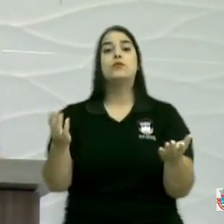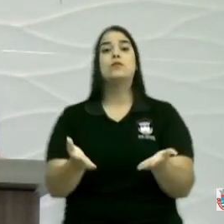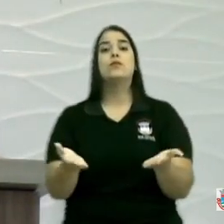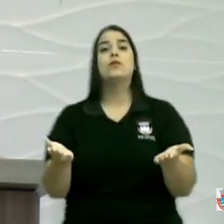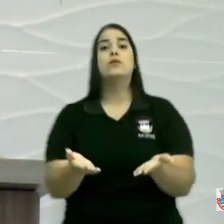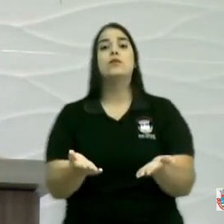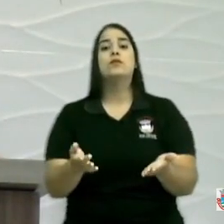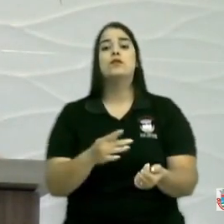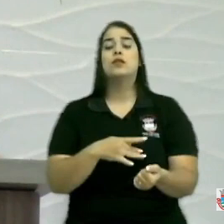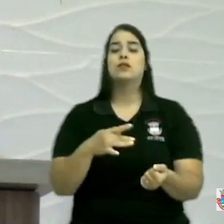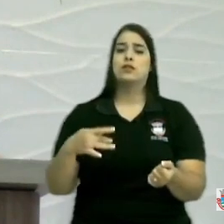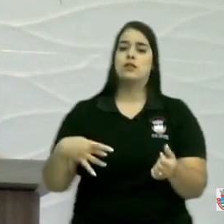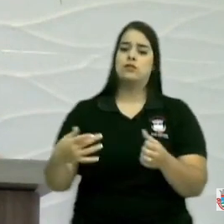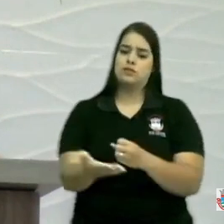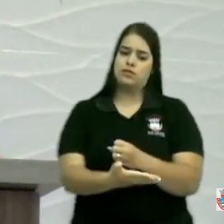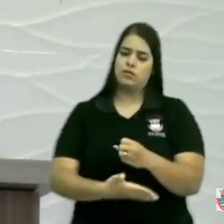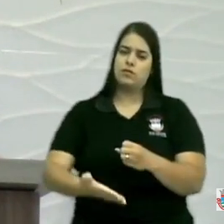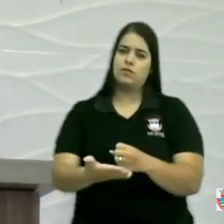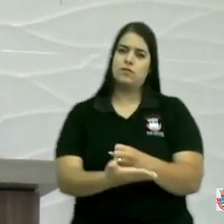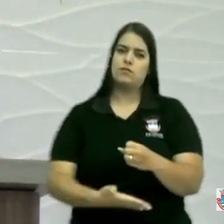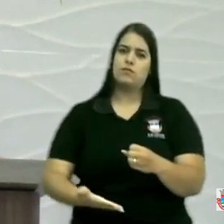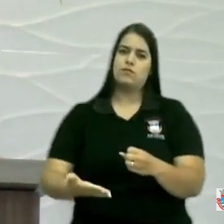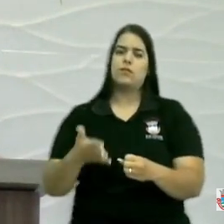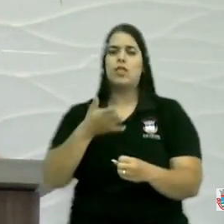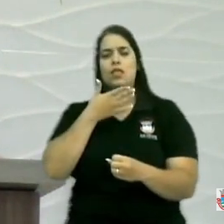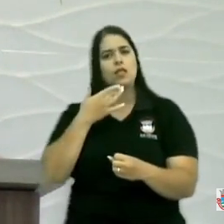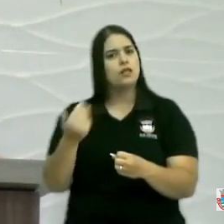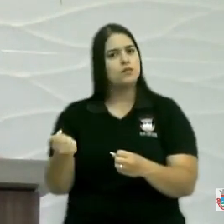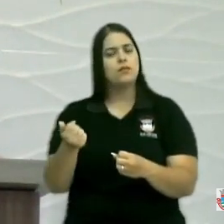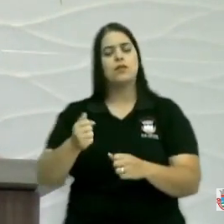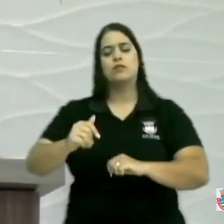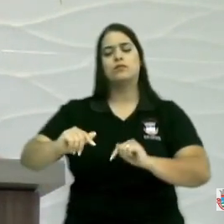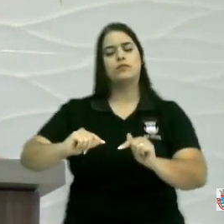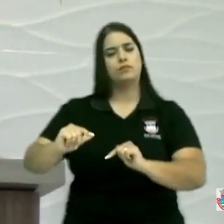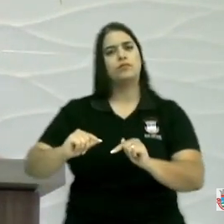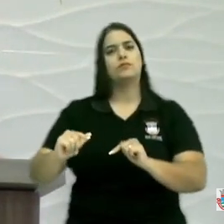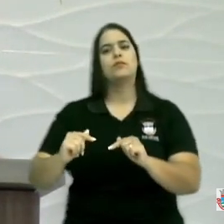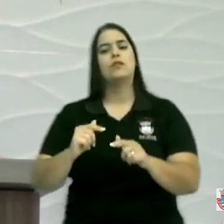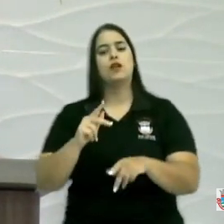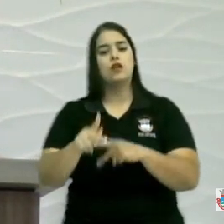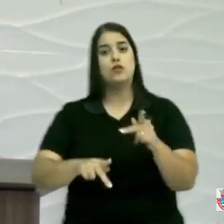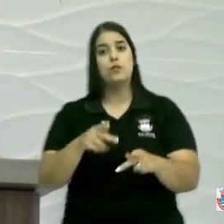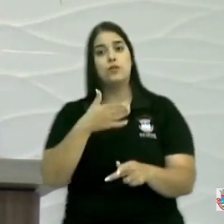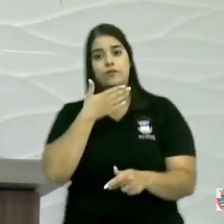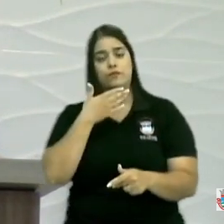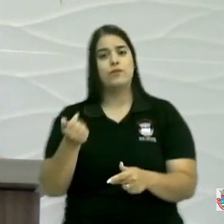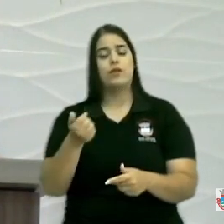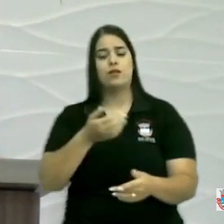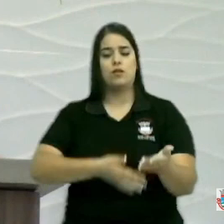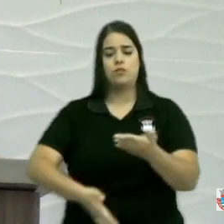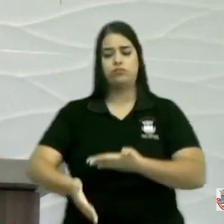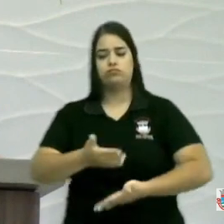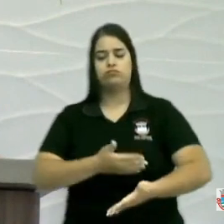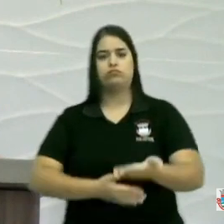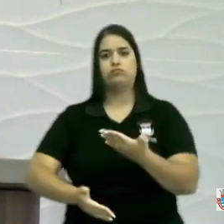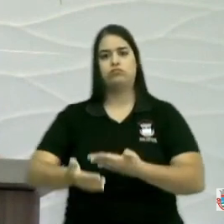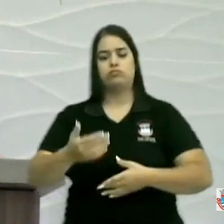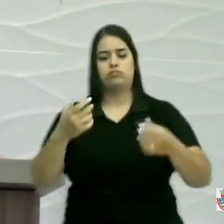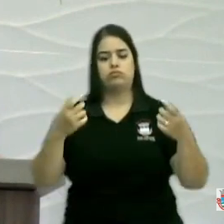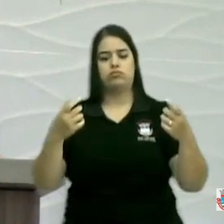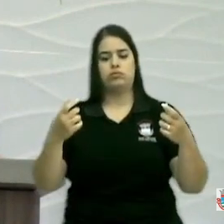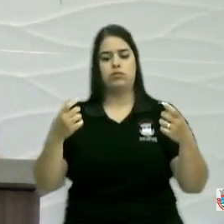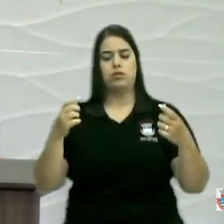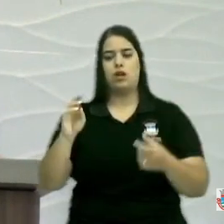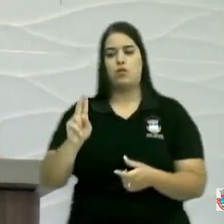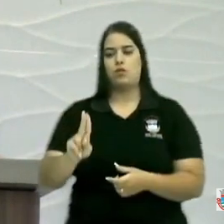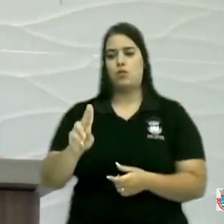esteja aí na saúde primária, ofertando melhores serviços e fazendo com que a população tenha um melhor acompanhamento, né, nos seus postos de saúde. Então, a